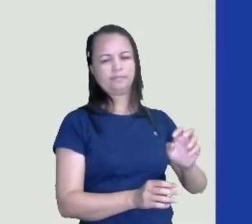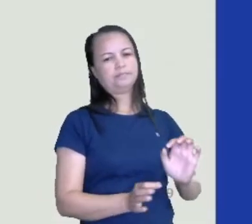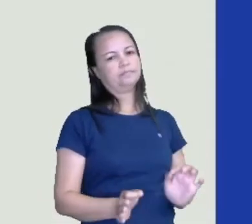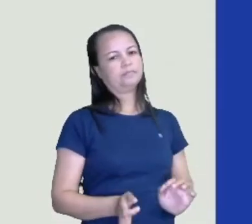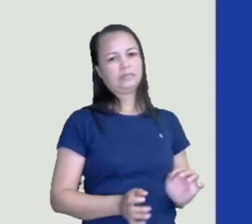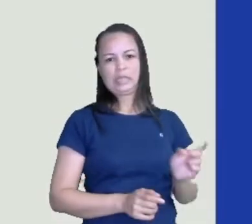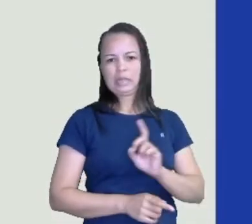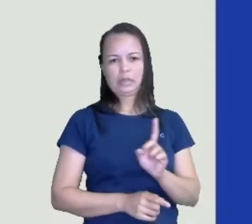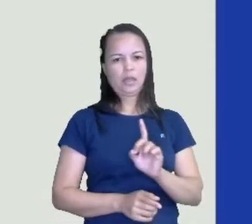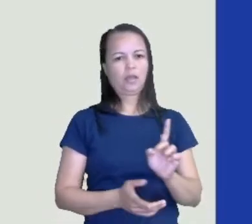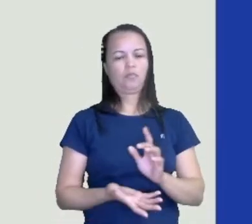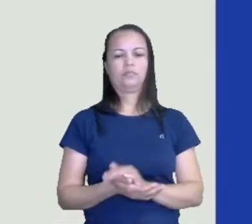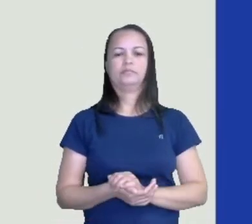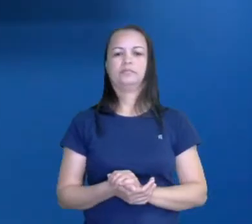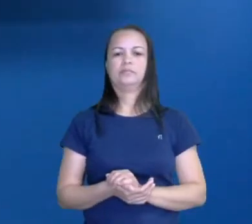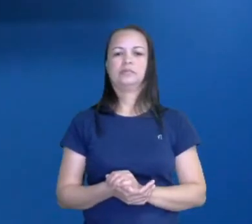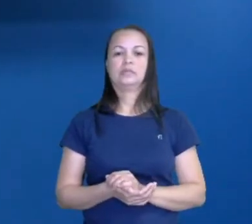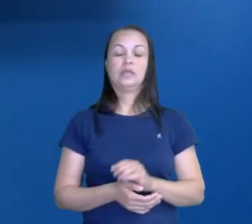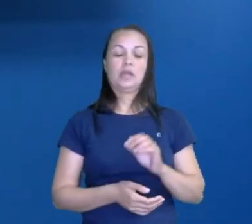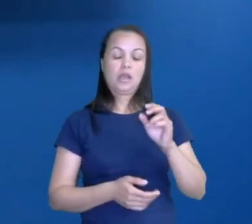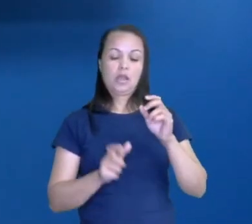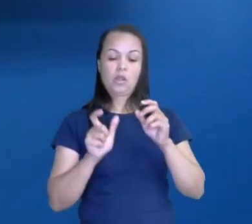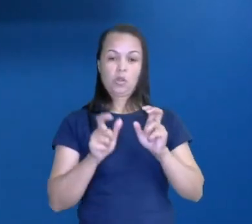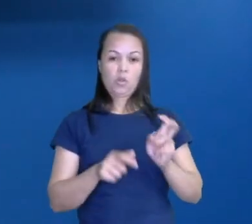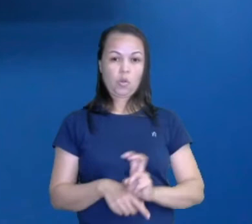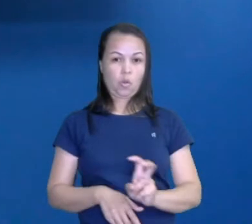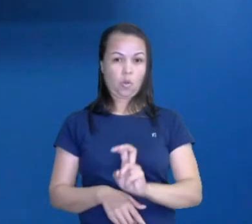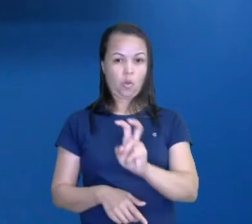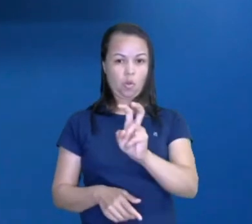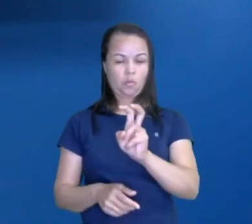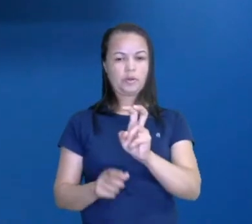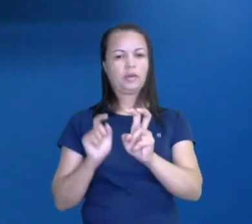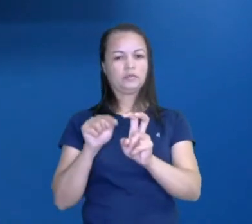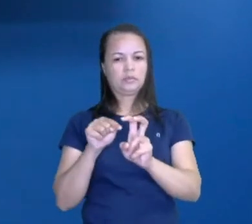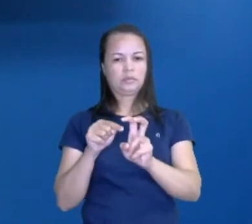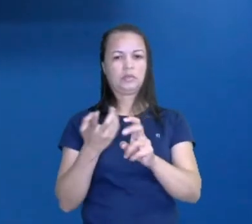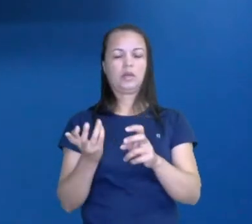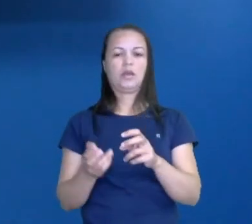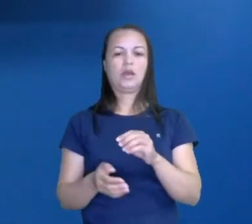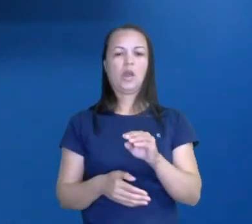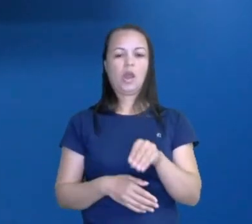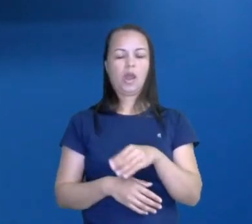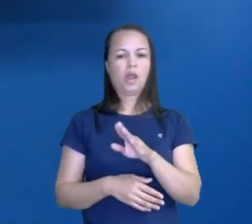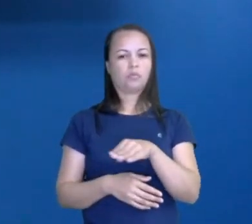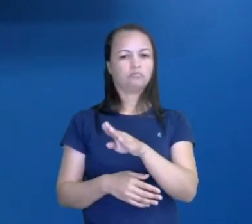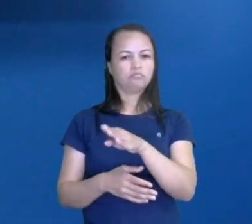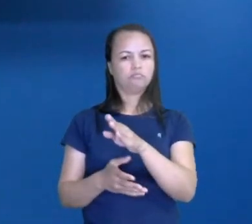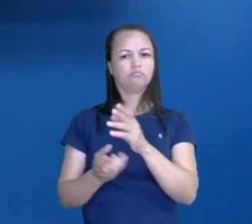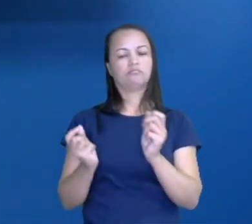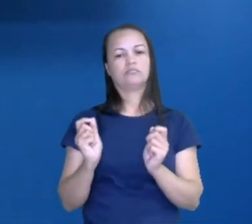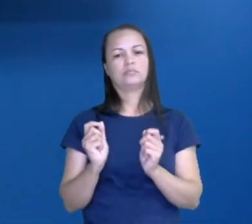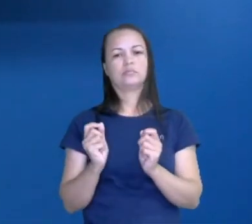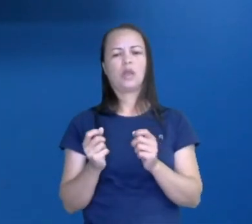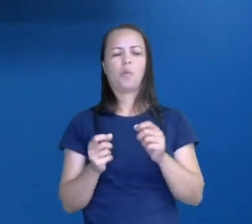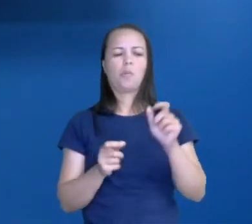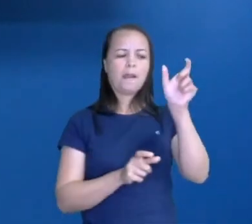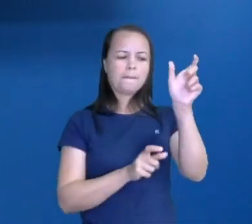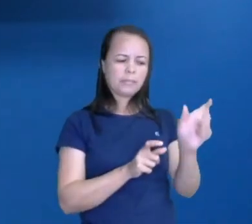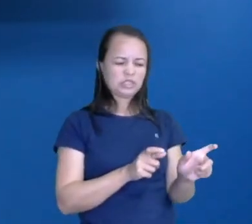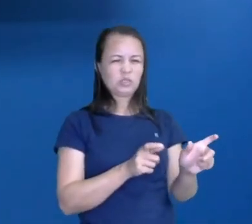peçonhenta? Não. Cobra aqui se refere a popularmente uma